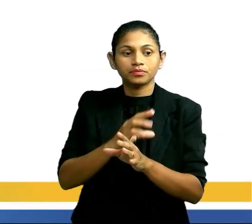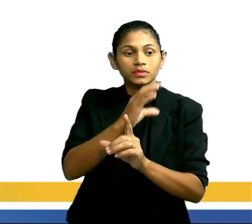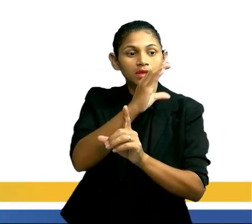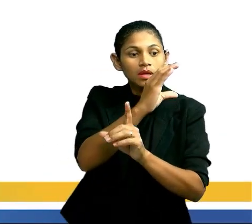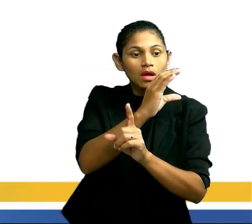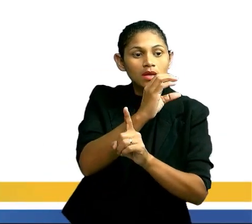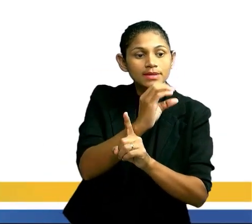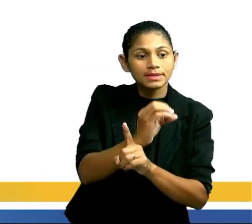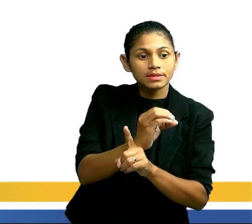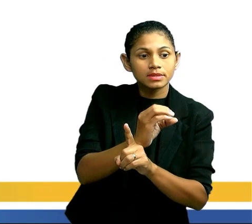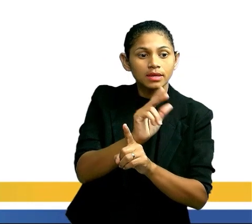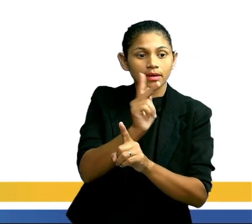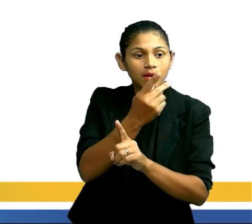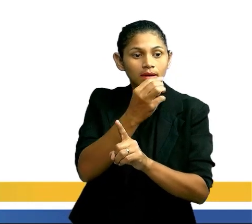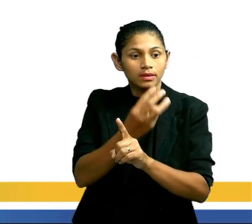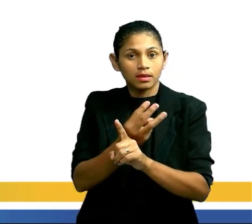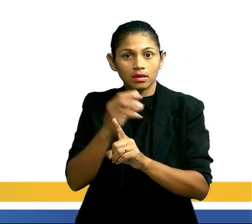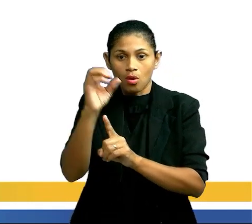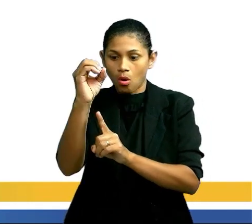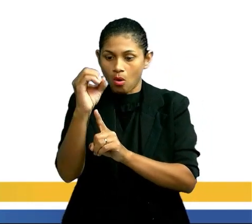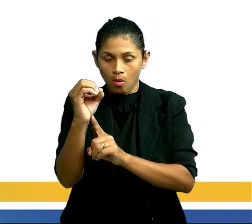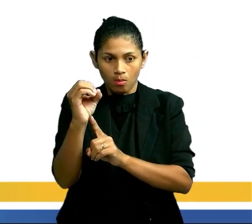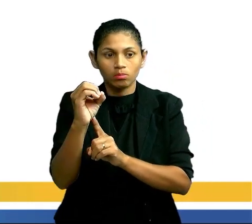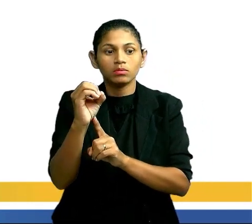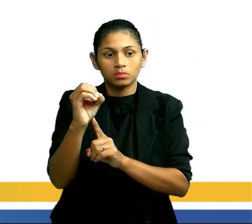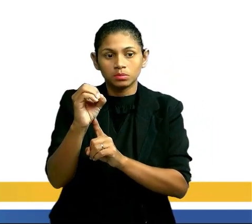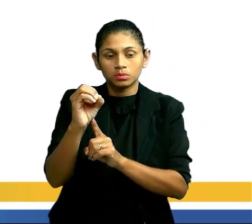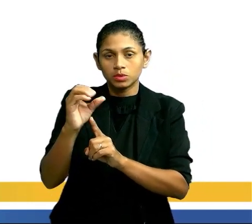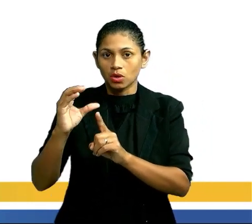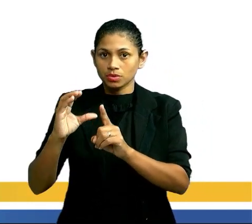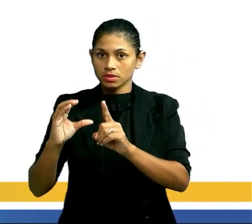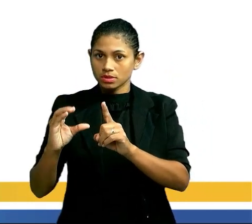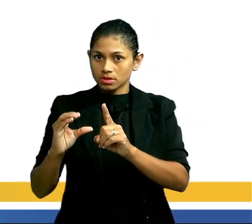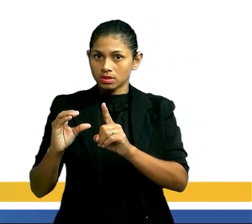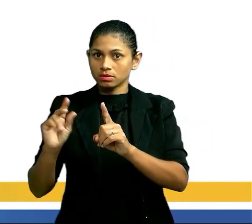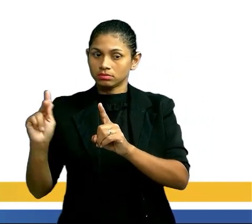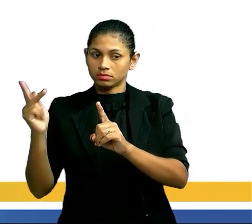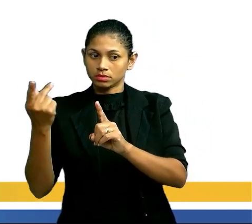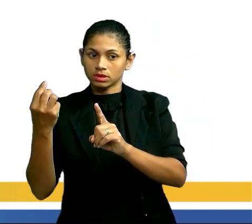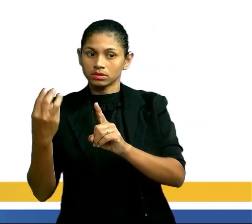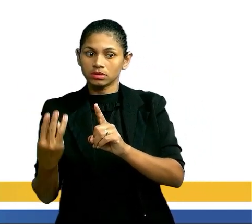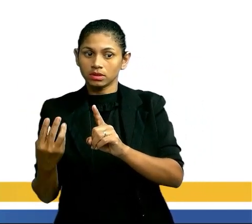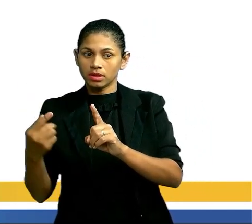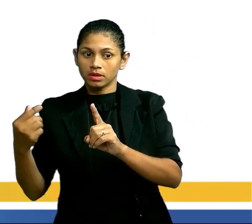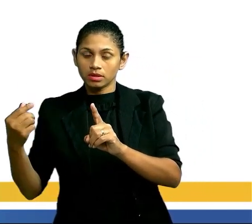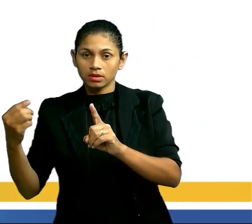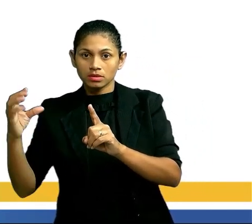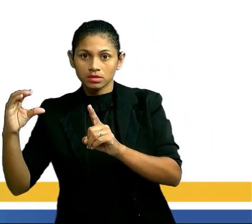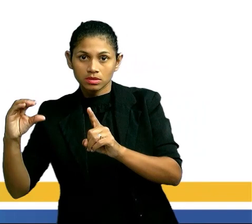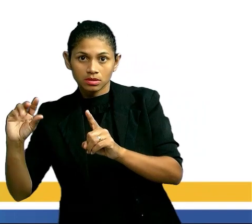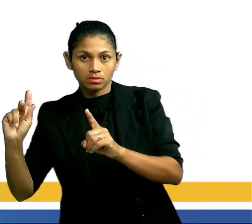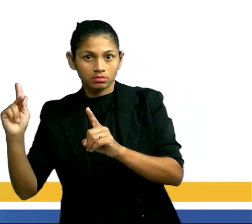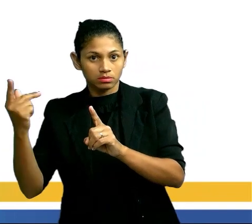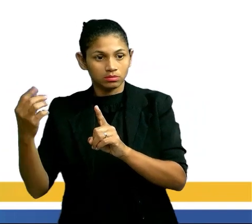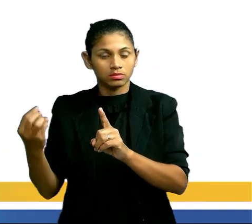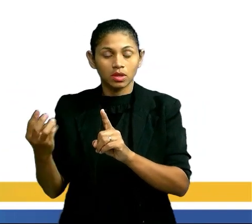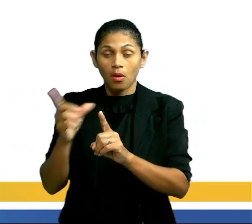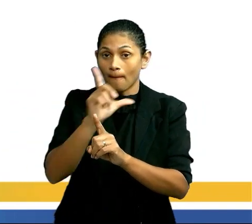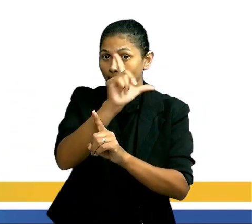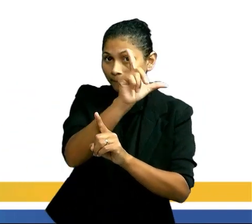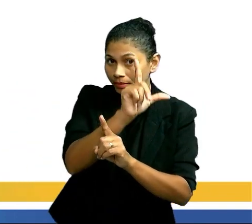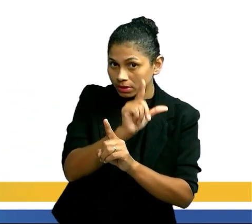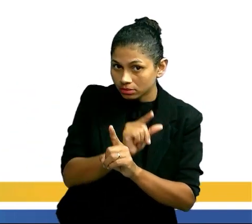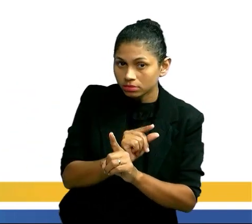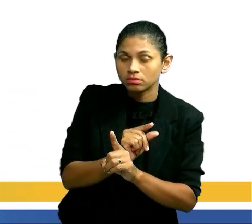carbono antes e 2 carbonos após. Cuidado que essa nomenclatura não é antes e nem depois. Ela é o menor lado